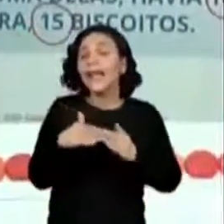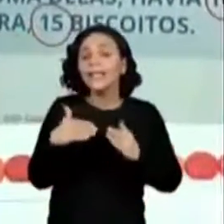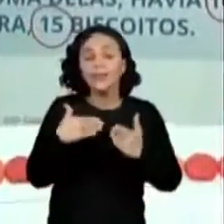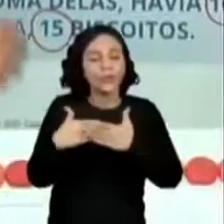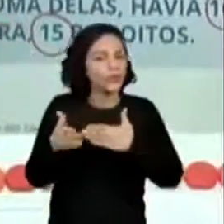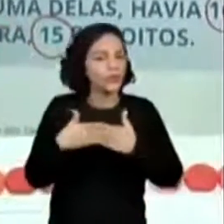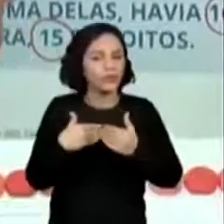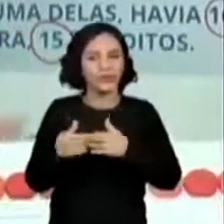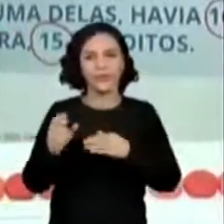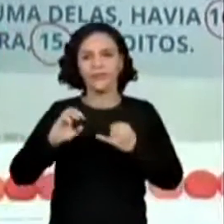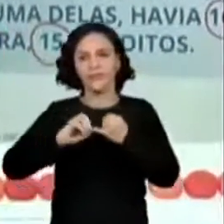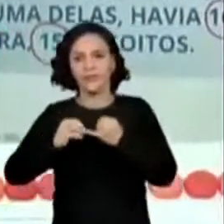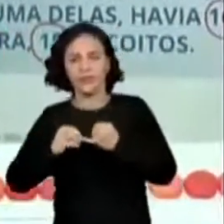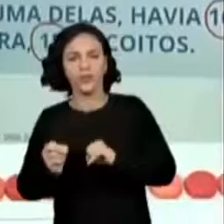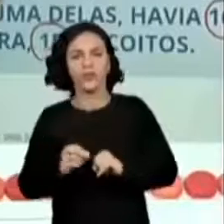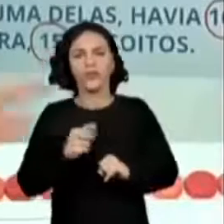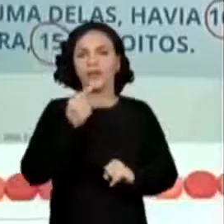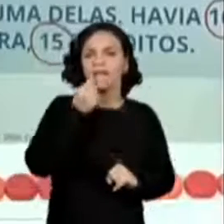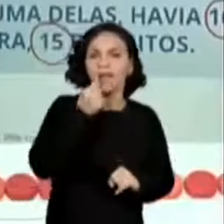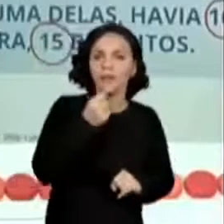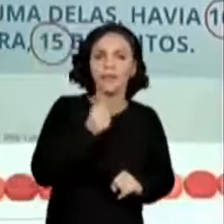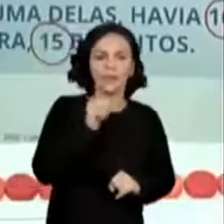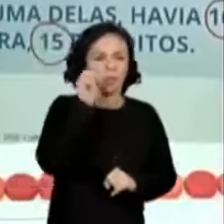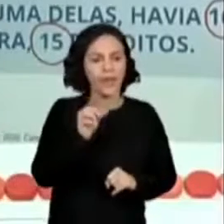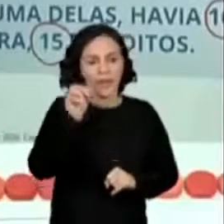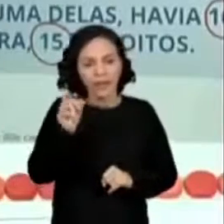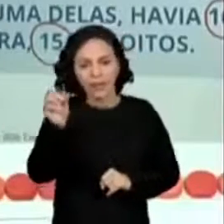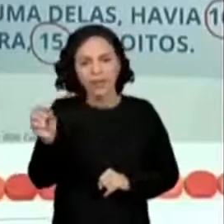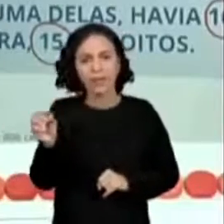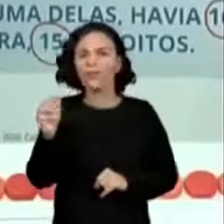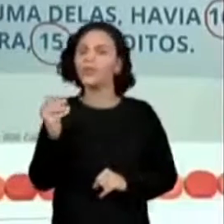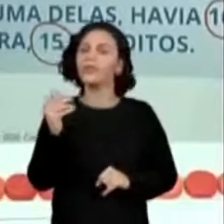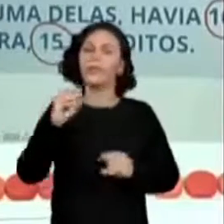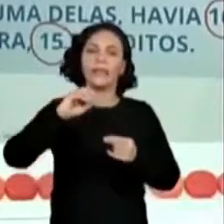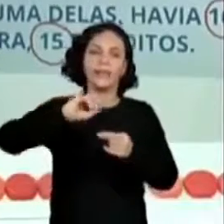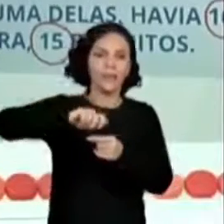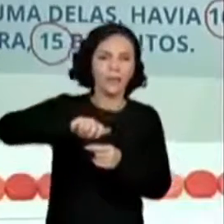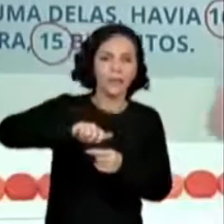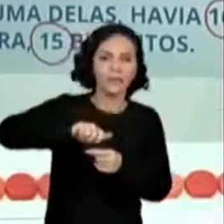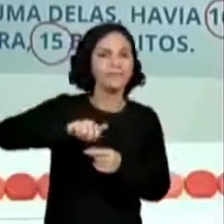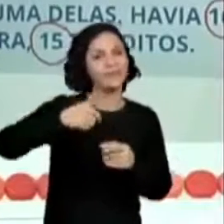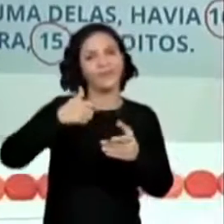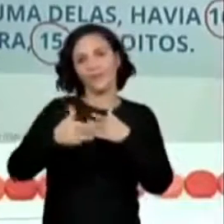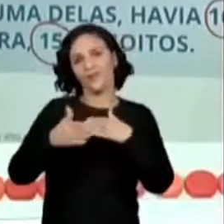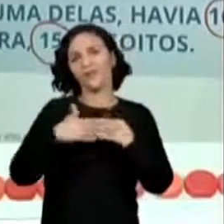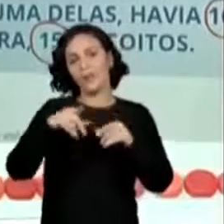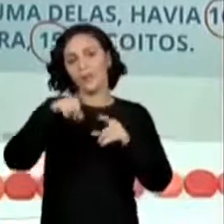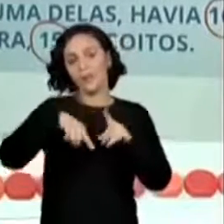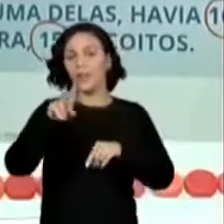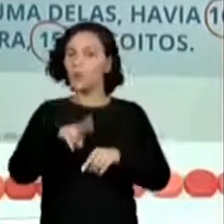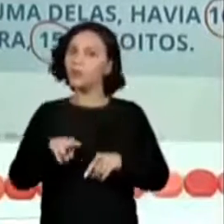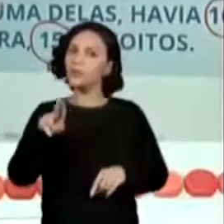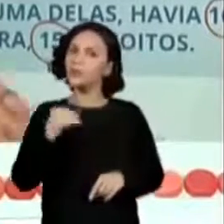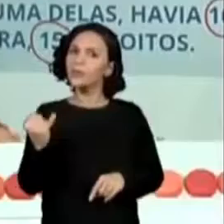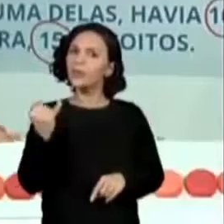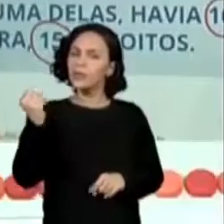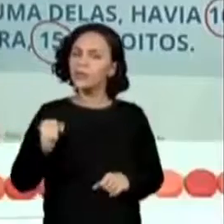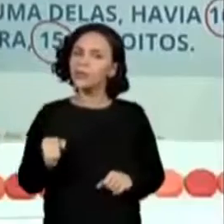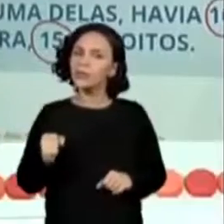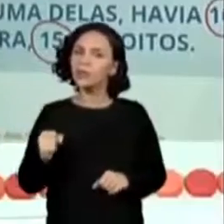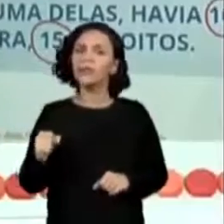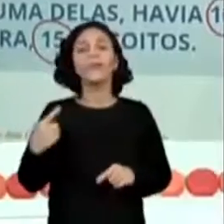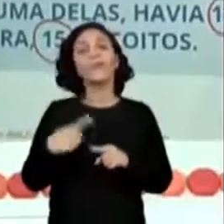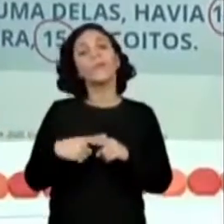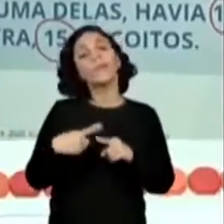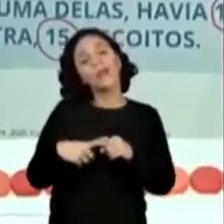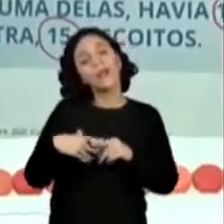né? Tem o feijão, tem o lápis, tem o palito, tampinhas. Usem o material, é super importante. Aos poucos a gente vai